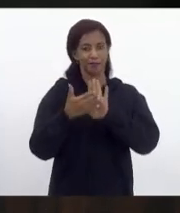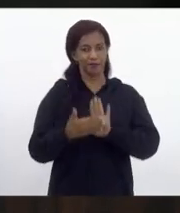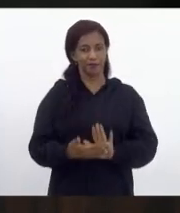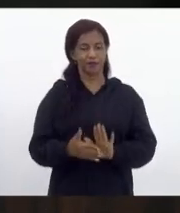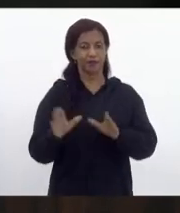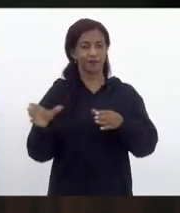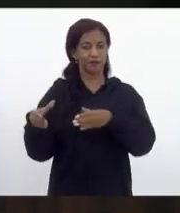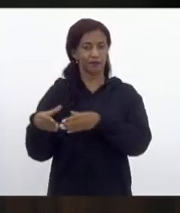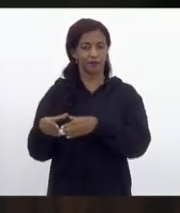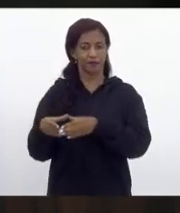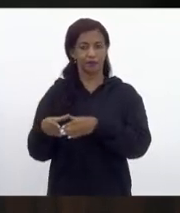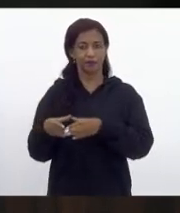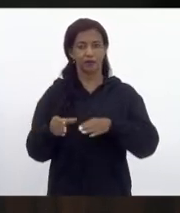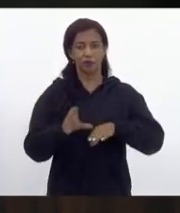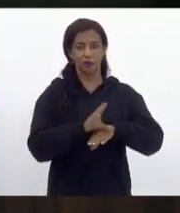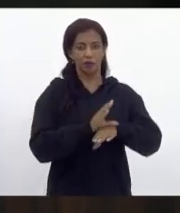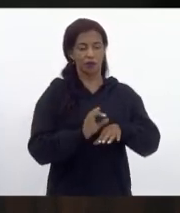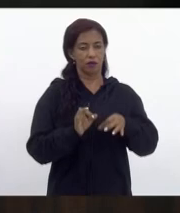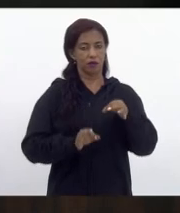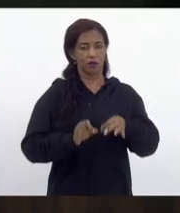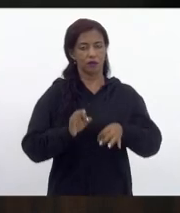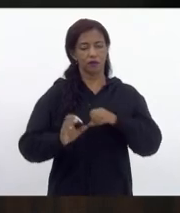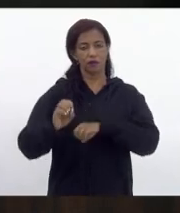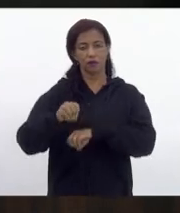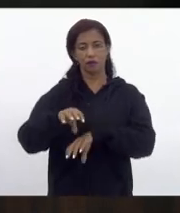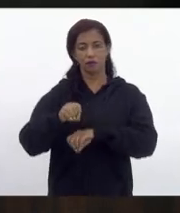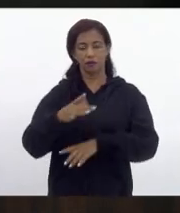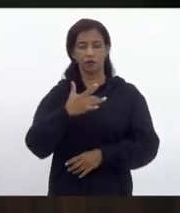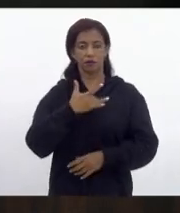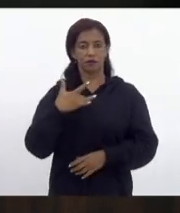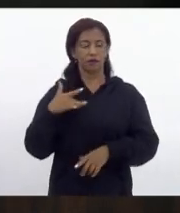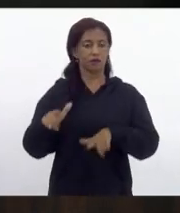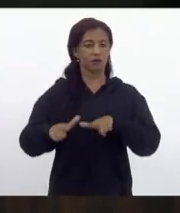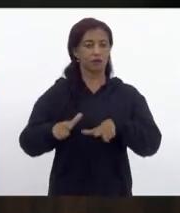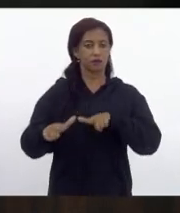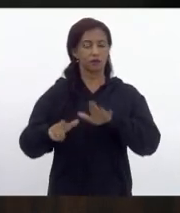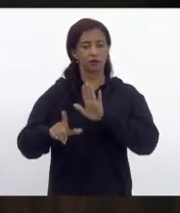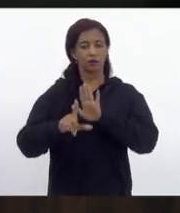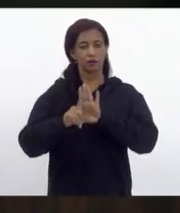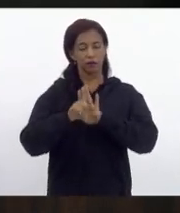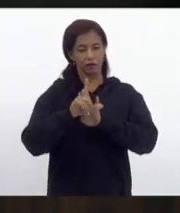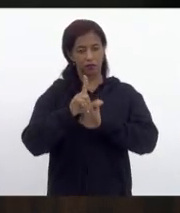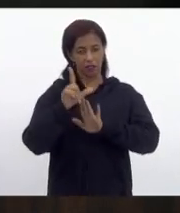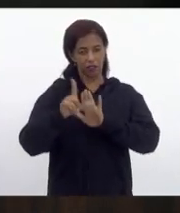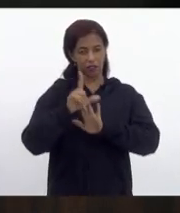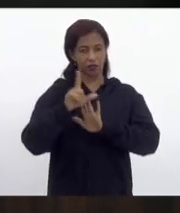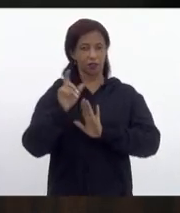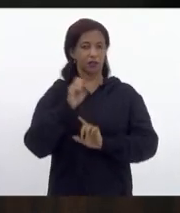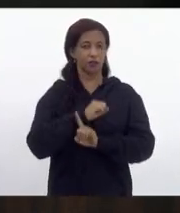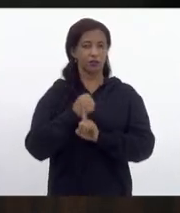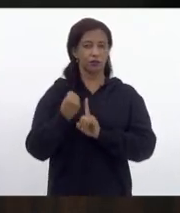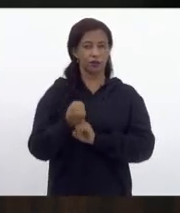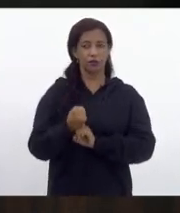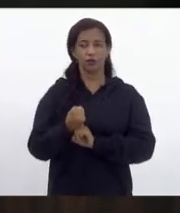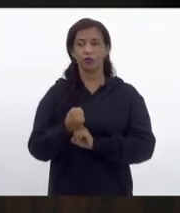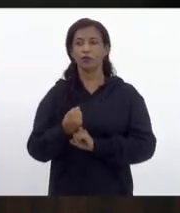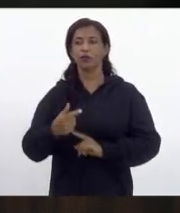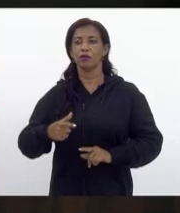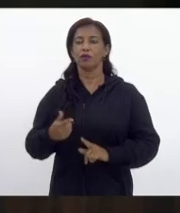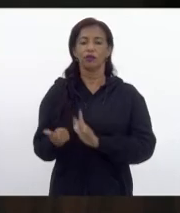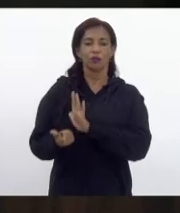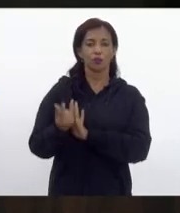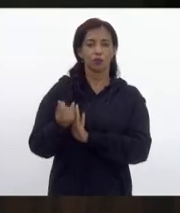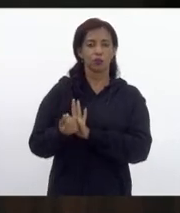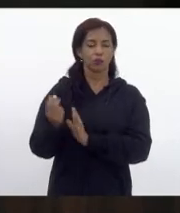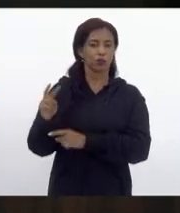comissões. De Constituição e Justiça, de Educação, de Saúde, Trabalho, legislação social, seguridade social, de orçamento, finanças,